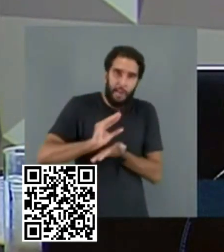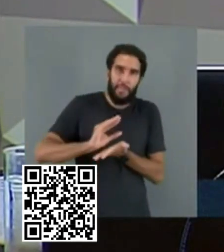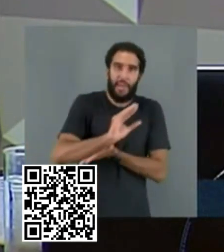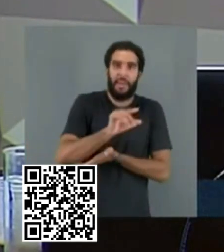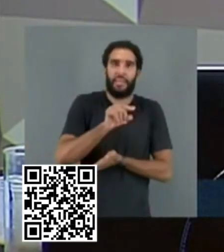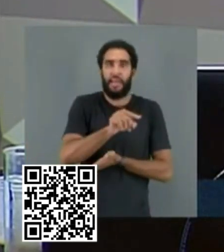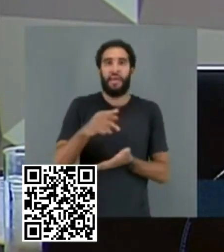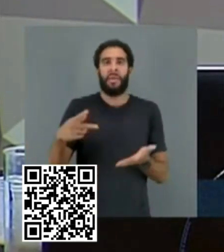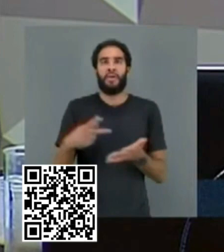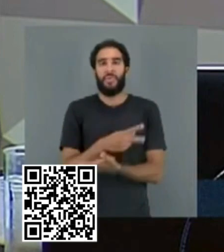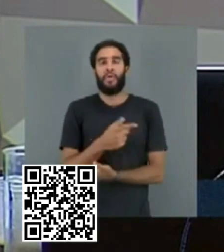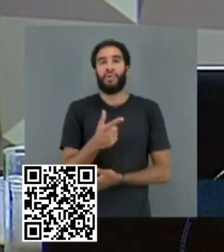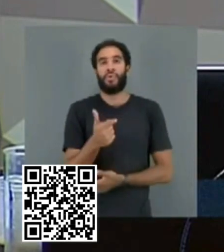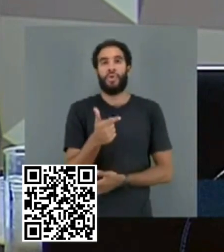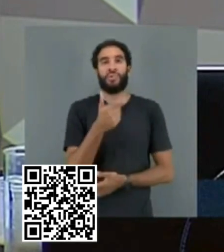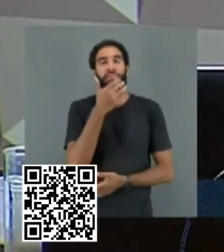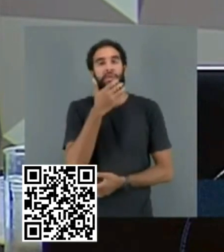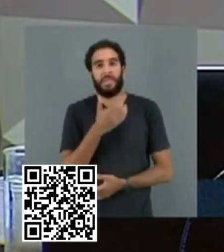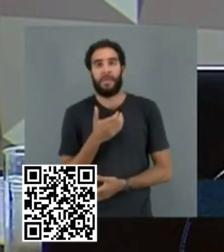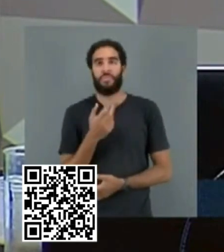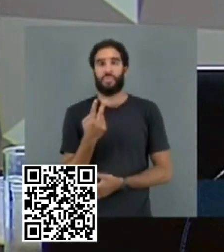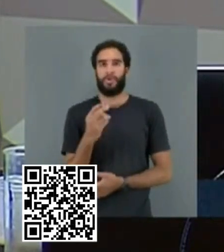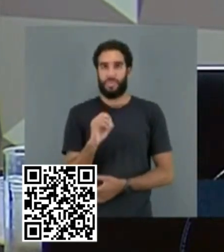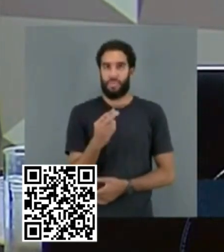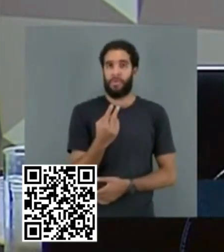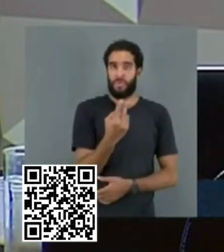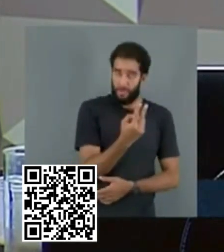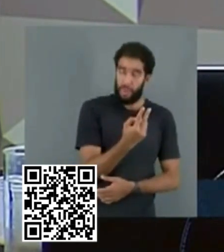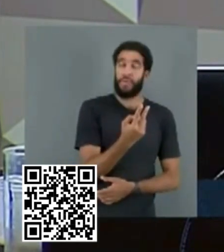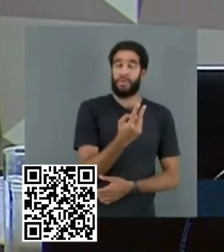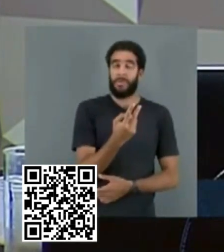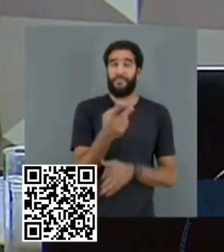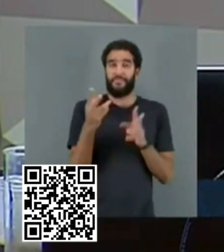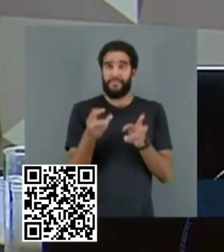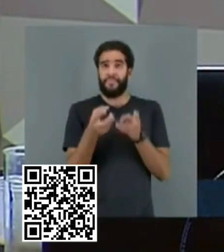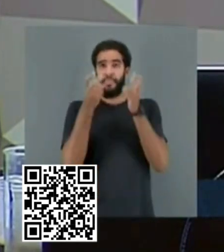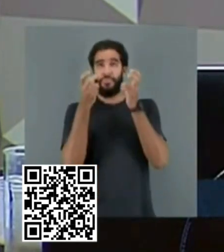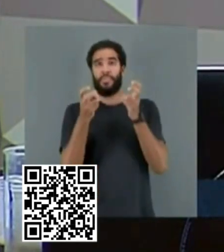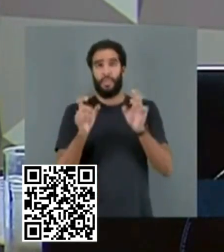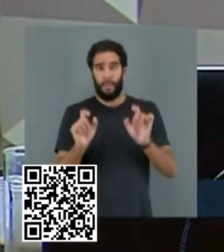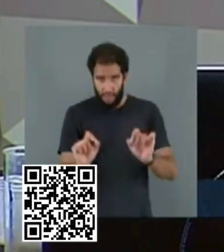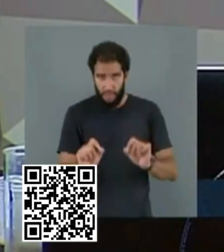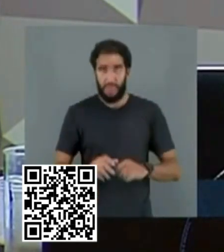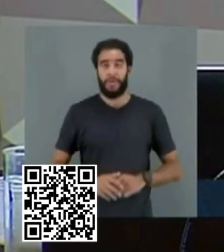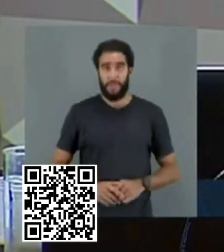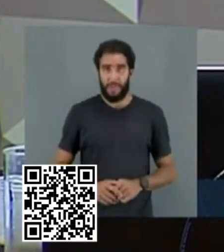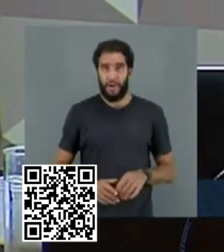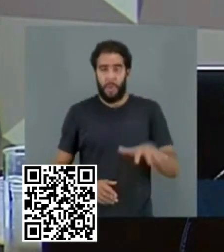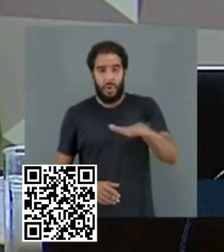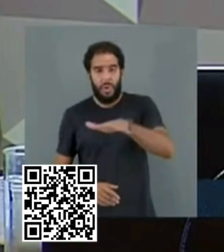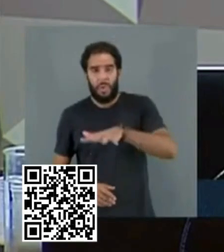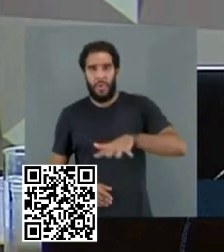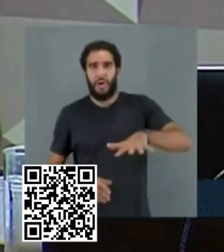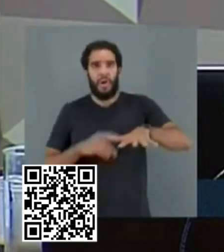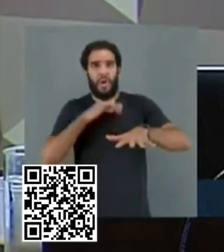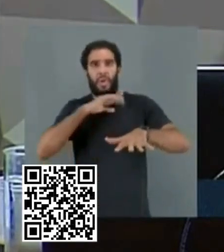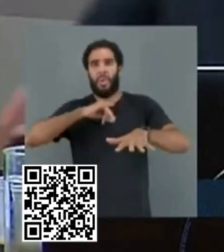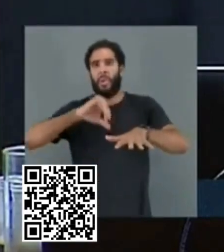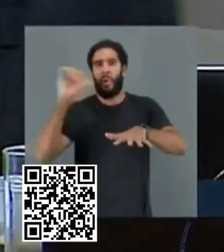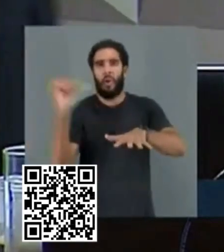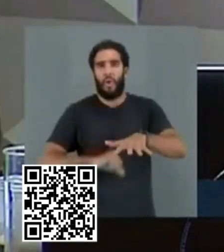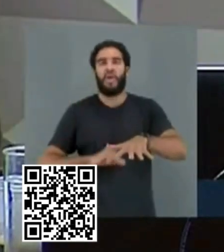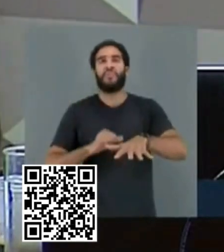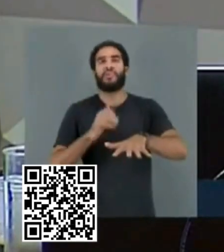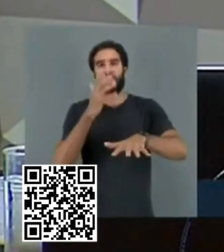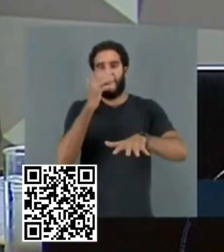na noite de 12 de dezembro de 2022, quando se verificou um cenário de barbárie em torno da